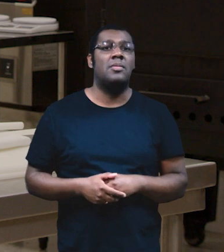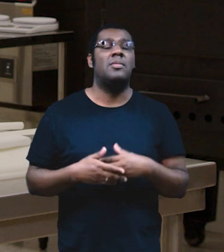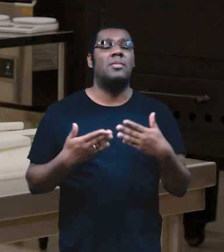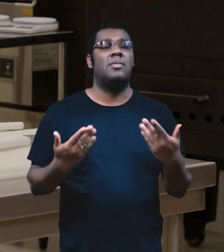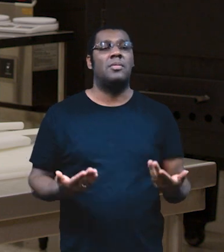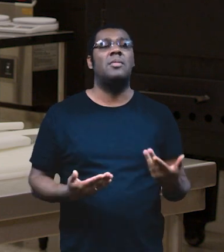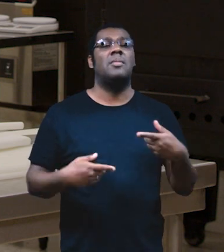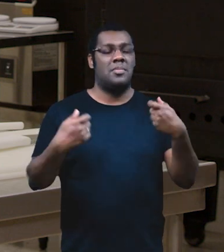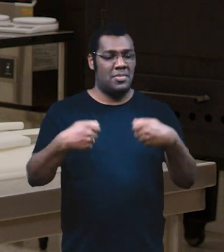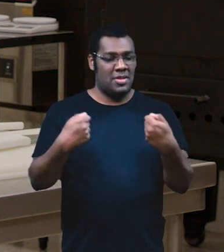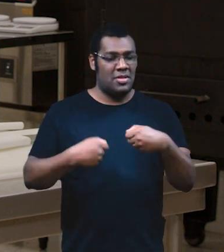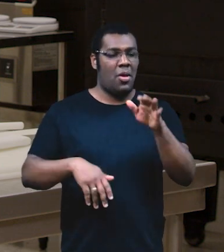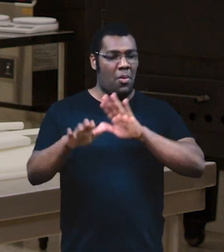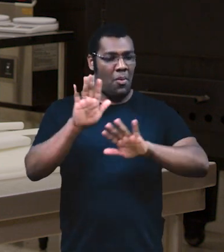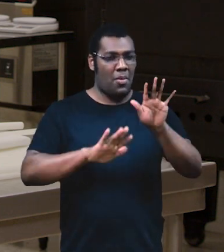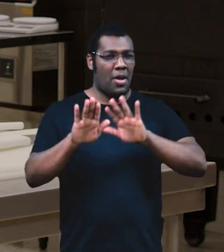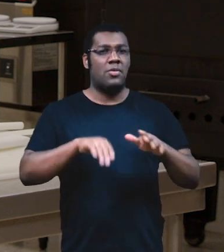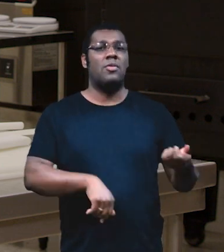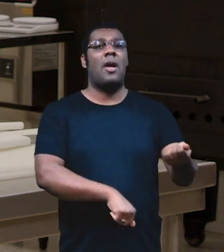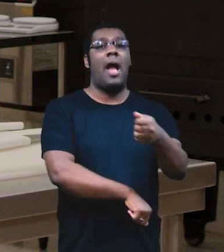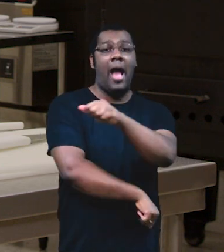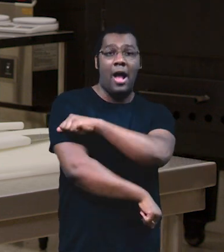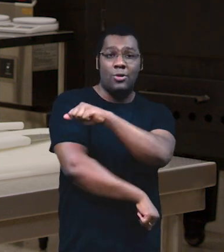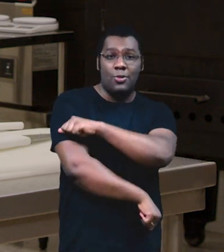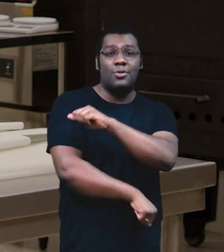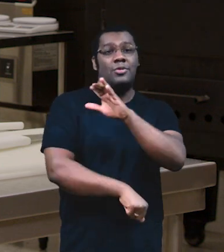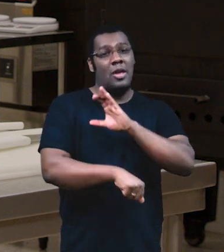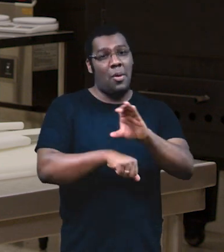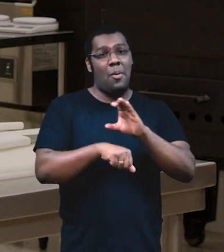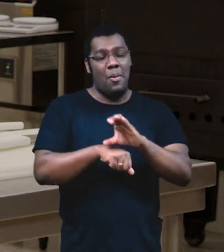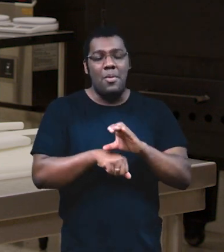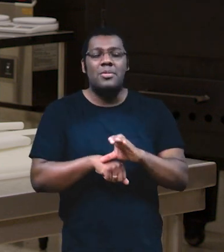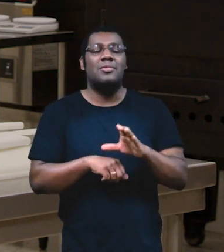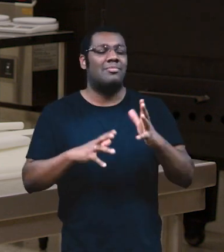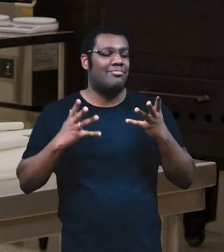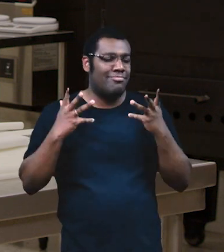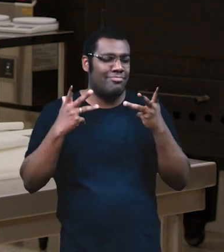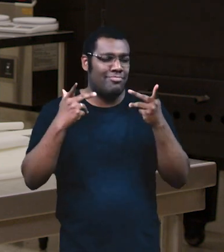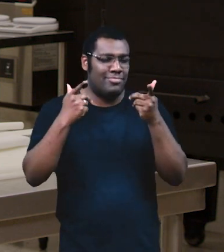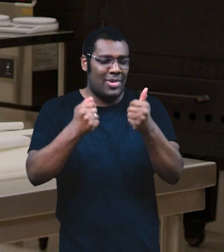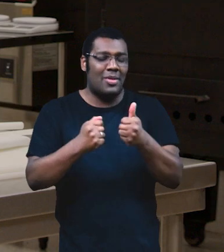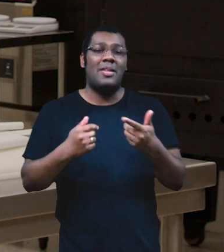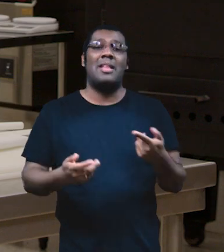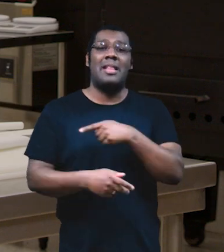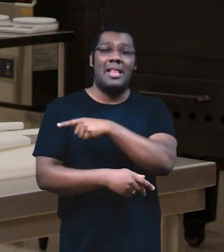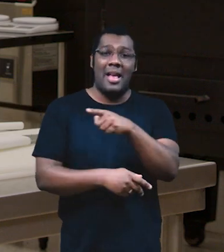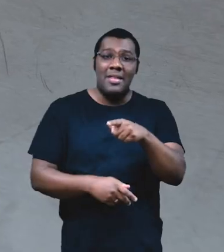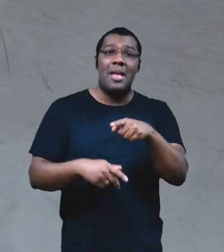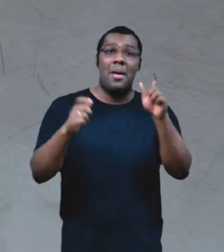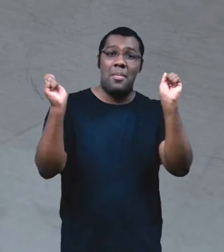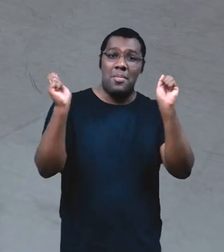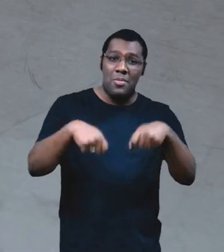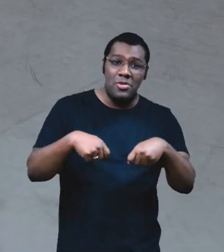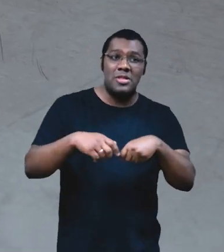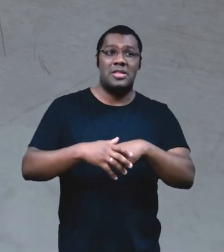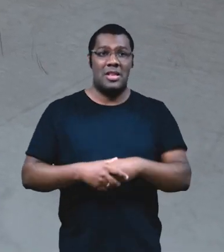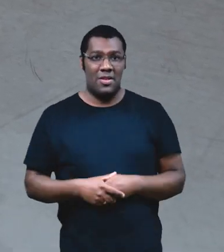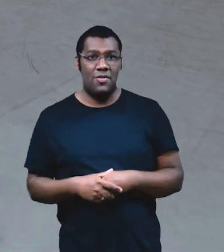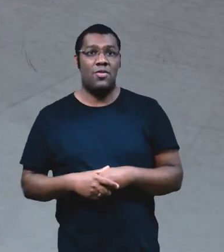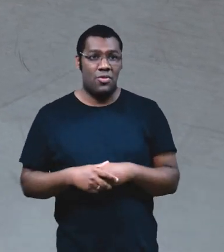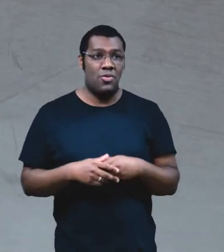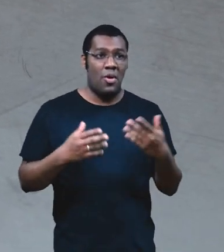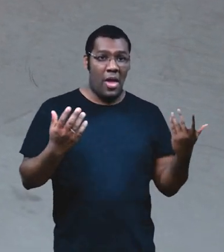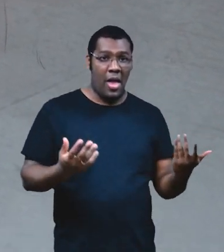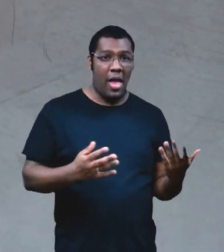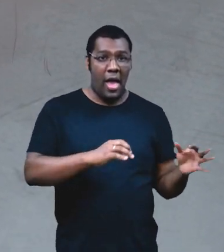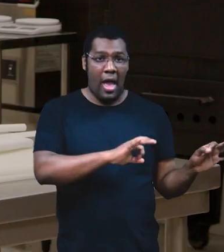é maravilhoso, né? Porque é o momento que eles podem fazer o processamento, que eles têm o contato com a tecnologia, com a parte prática, né?